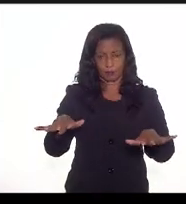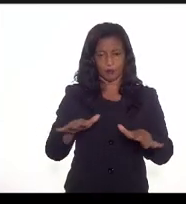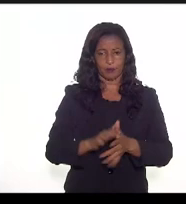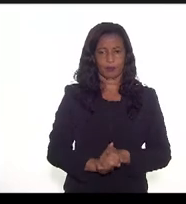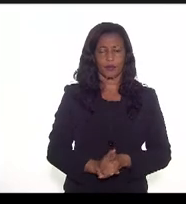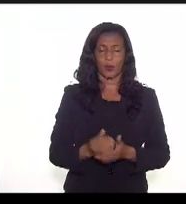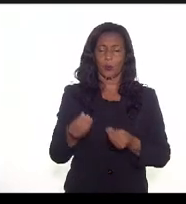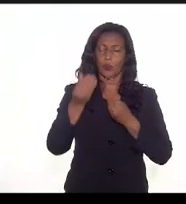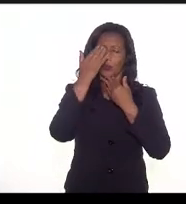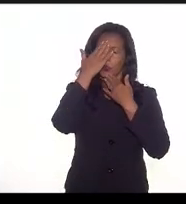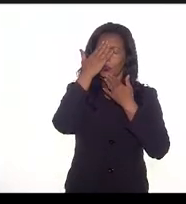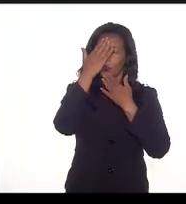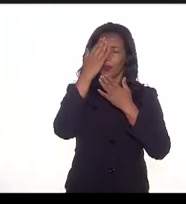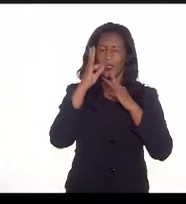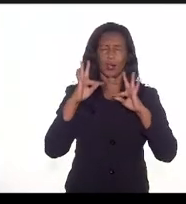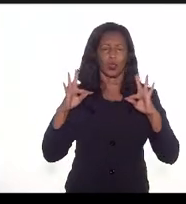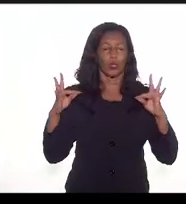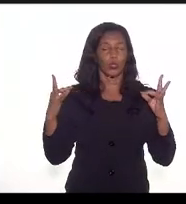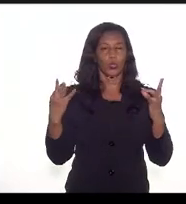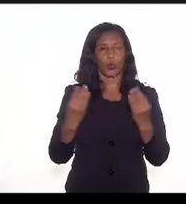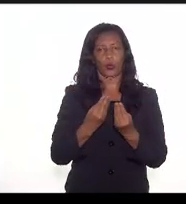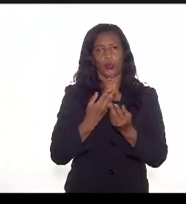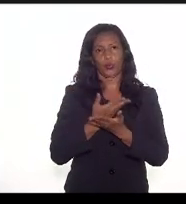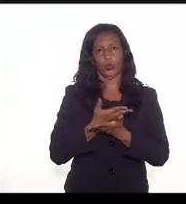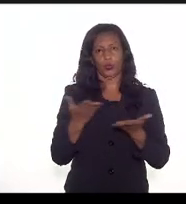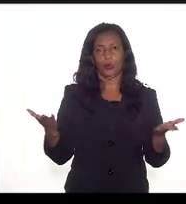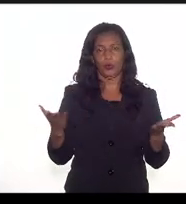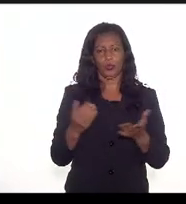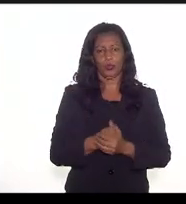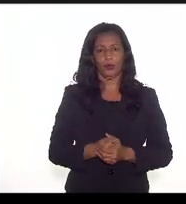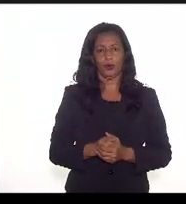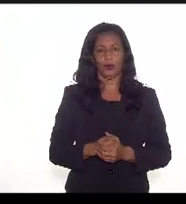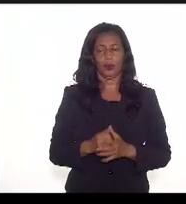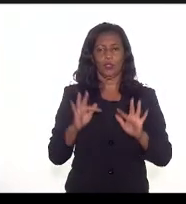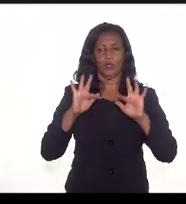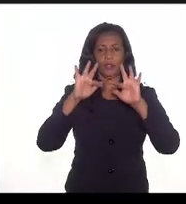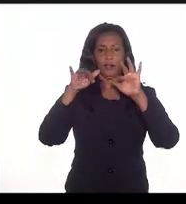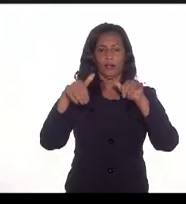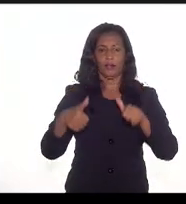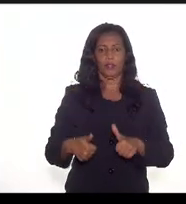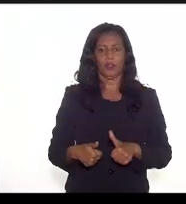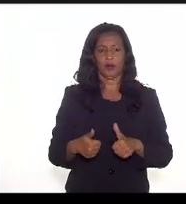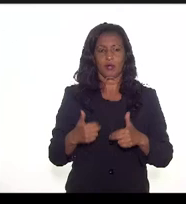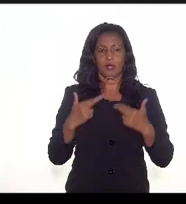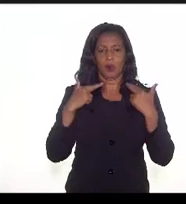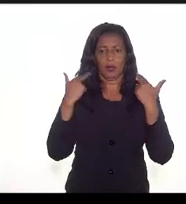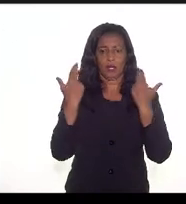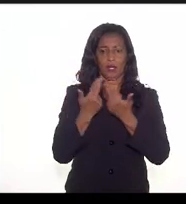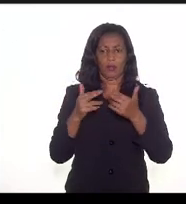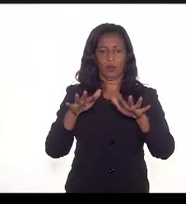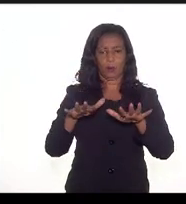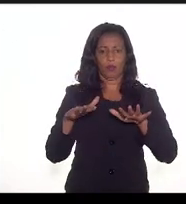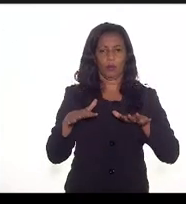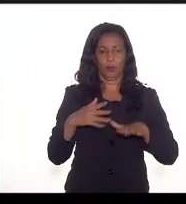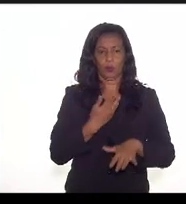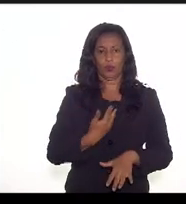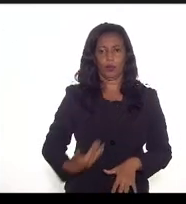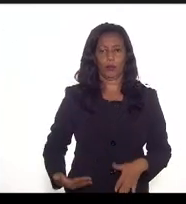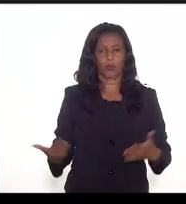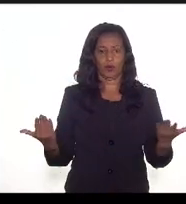Muito obrigado a todas e a todos. E dou por encerrada a nossa audiência pública de hoje. Tenham